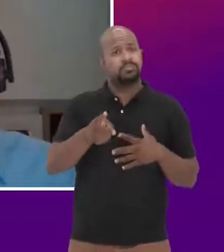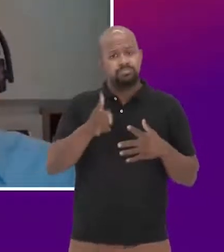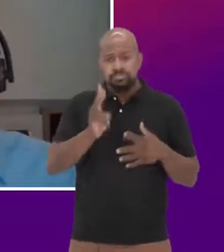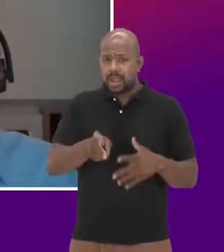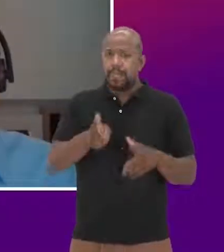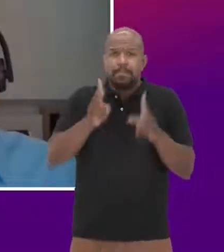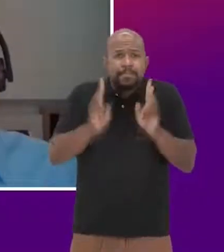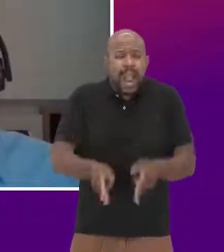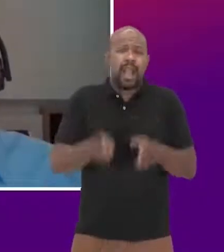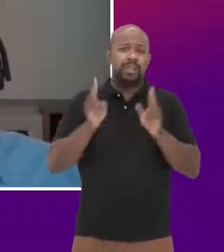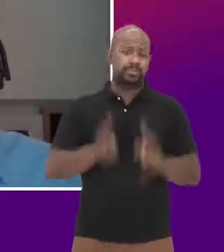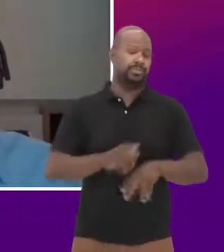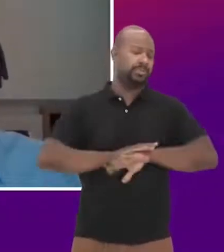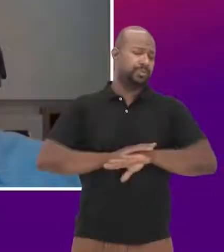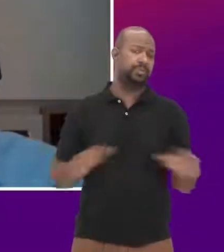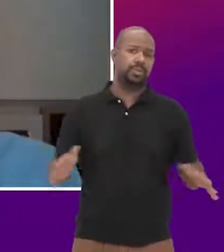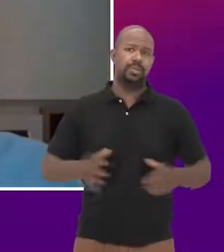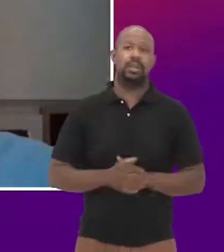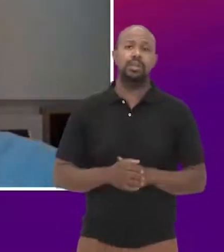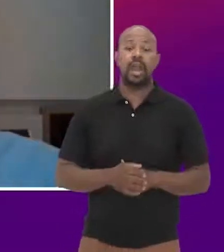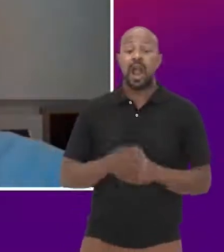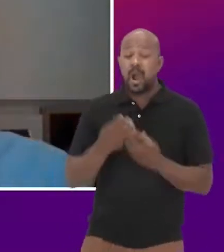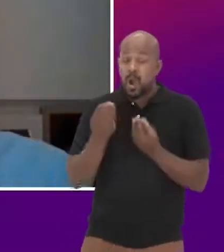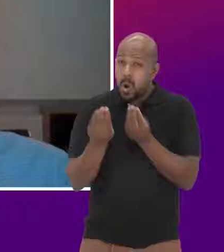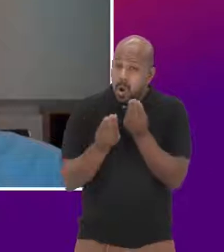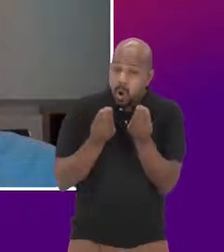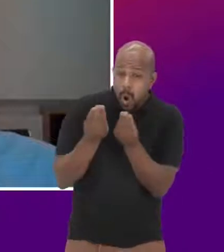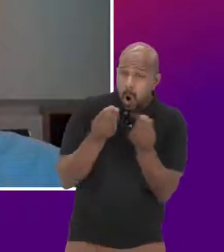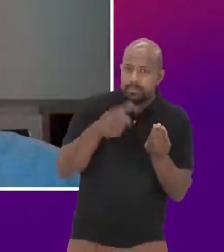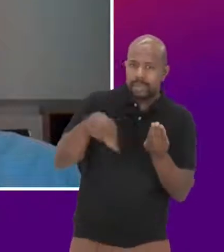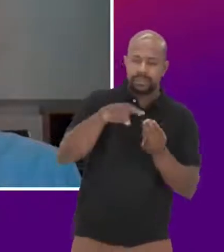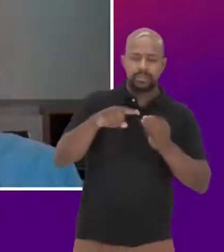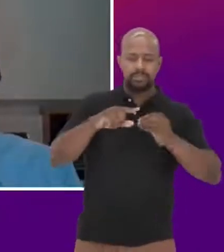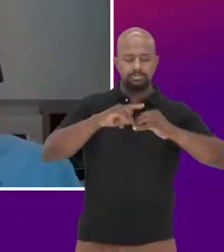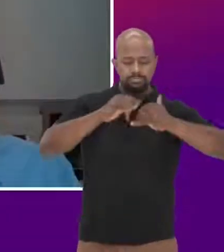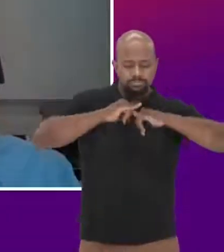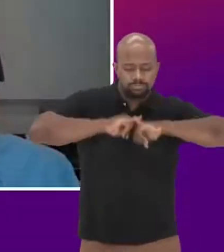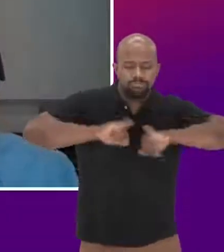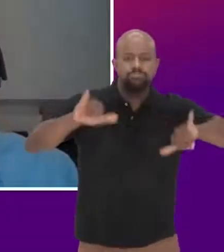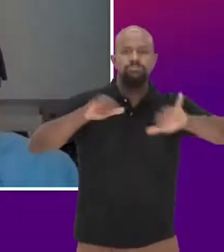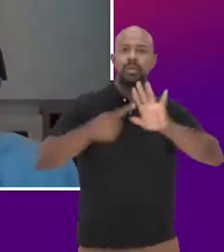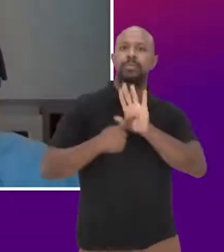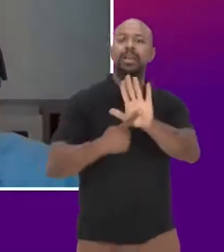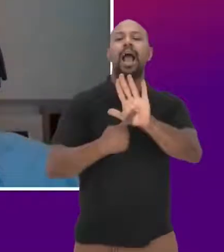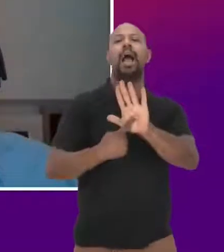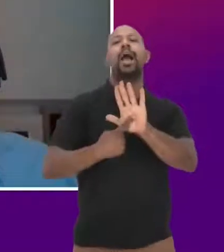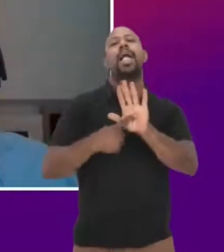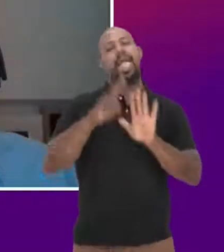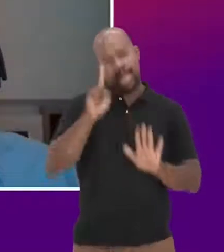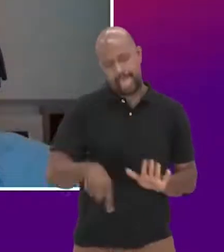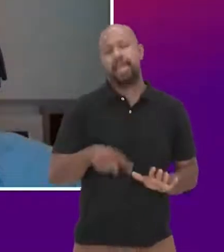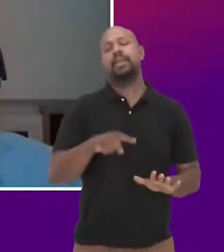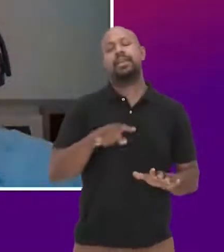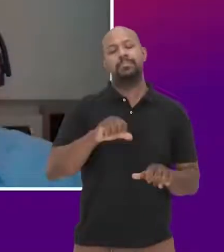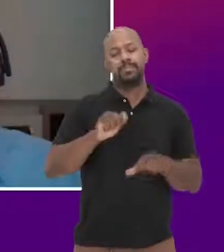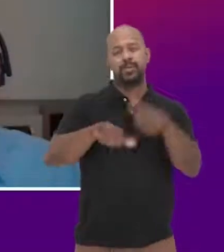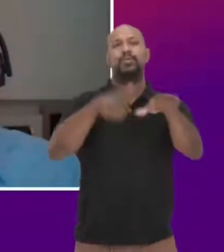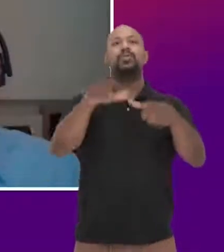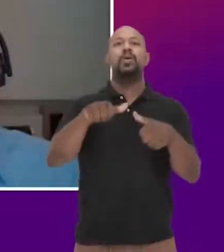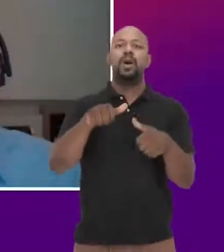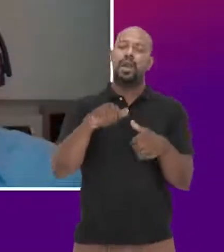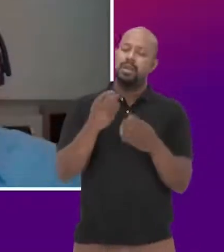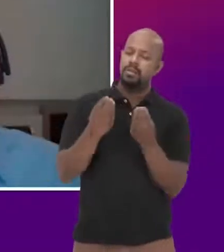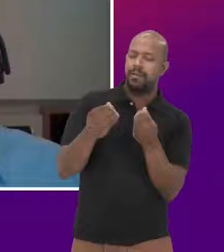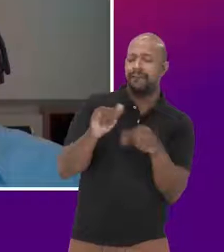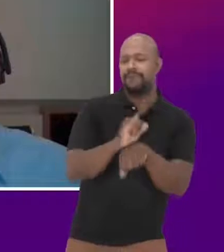os mesmos. A maneira de comunicar isso para as pessoas é que ganhou